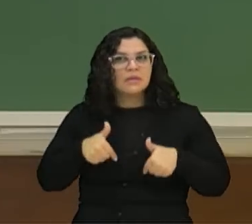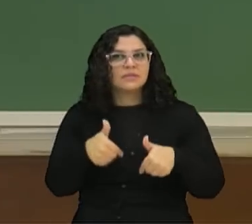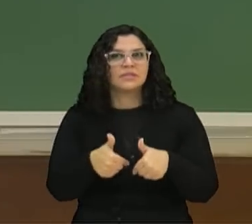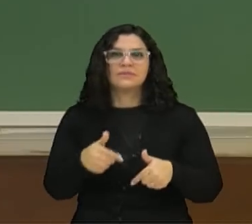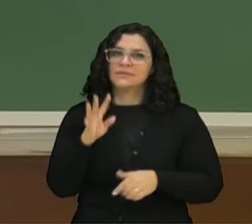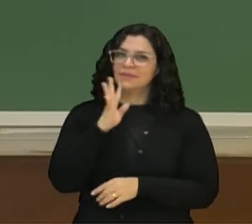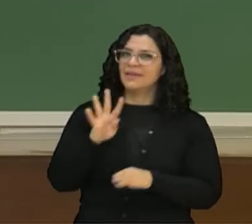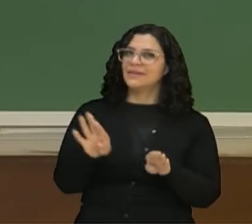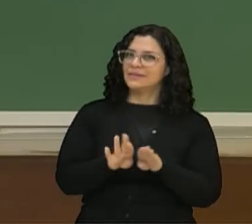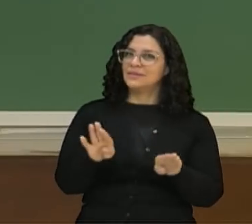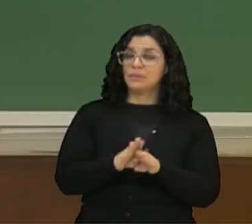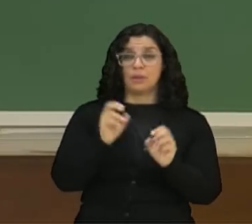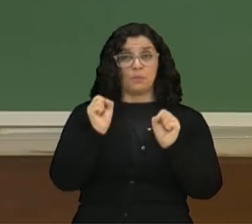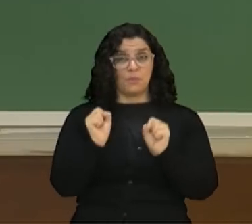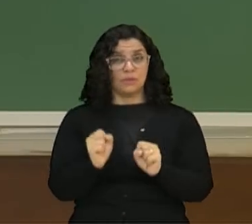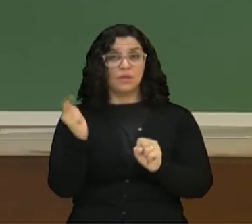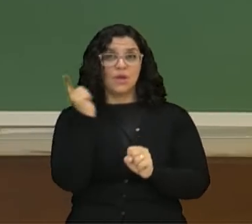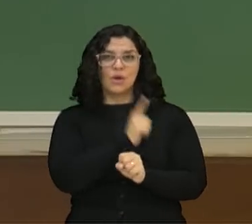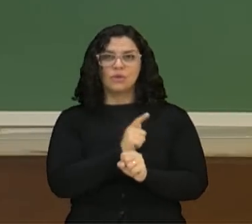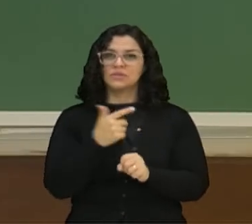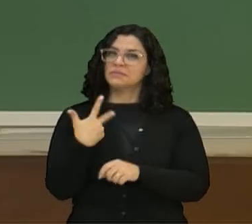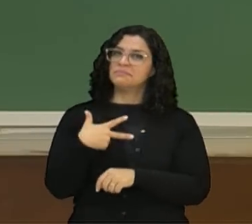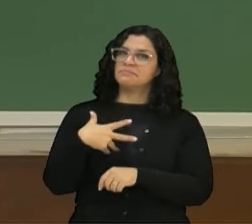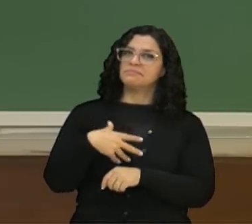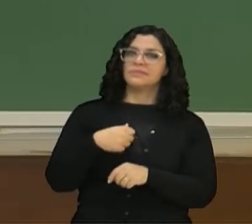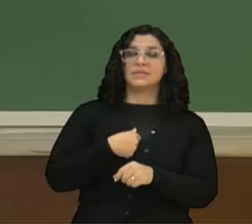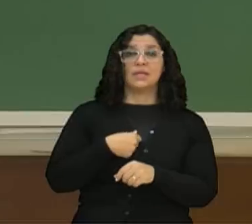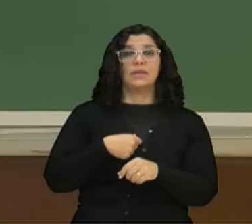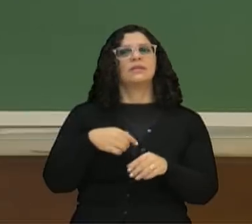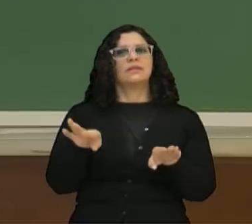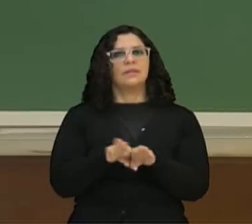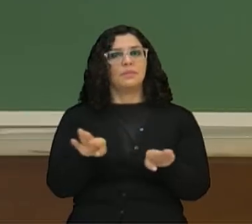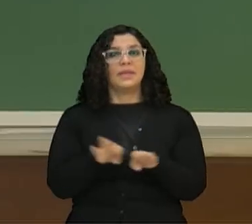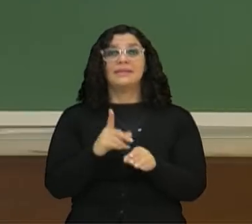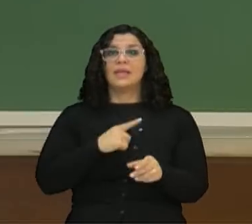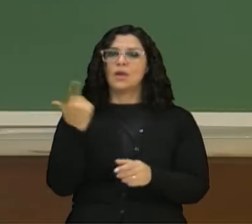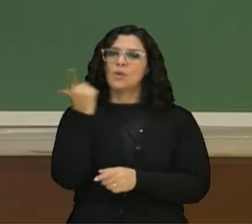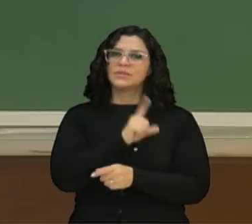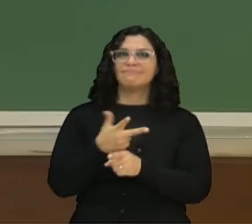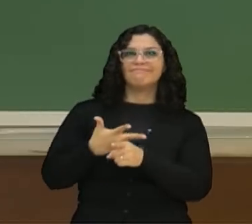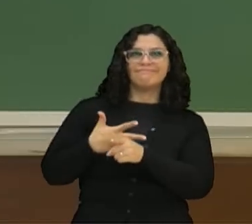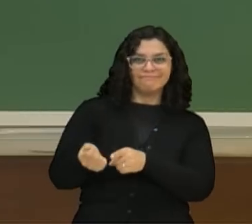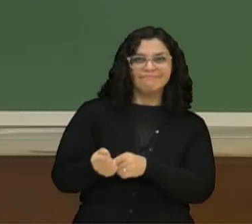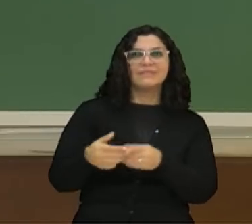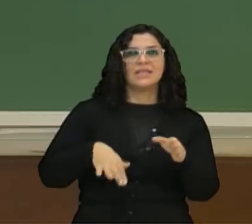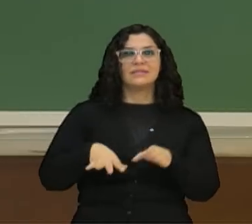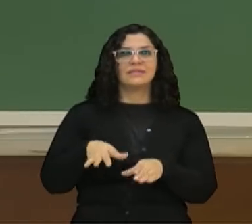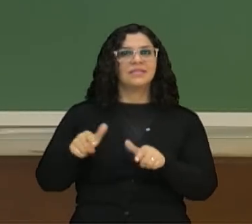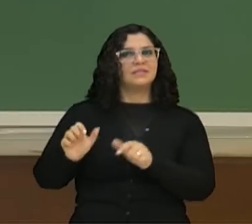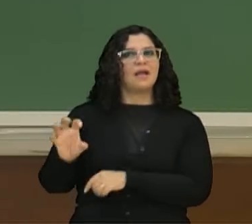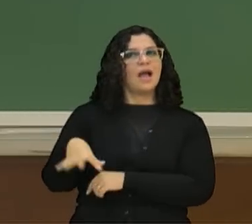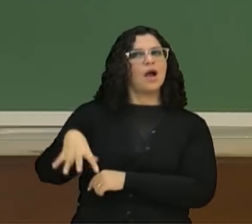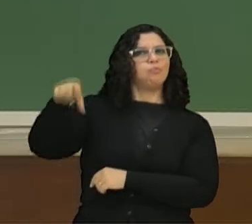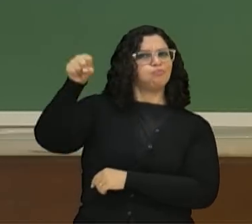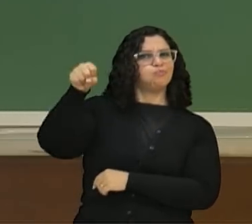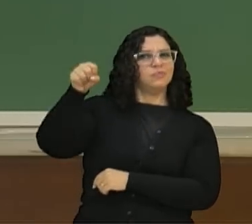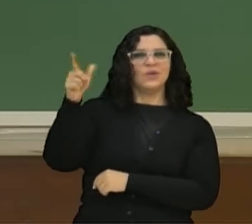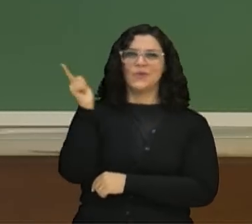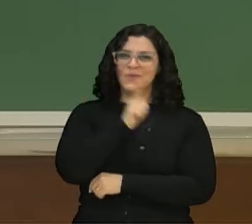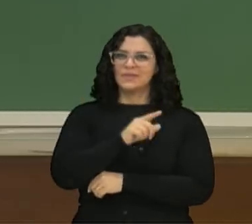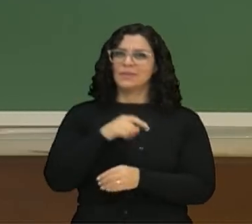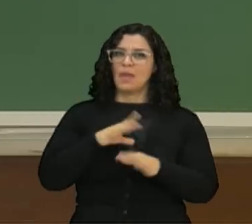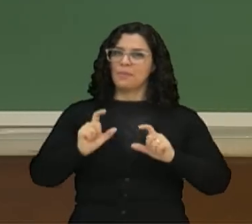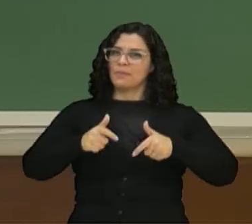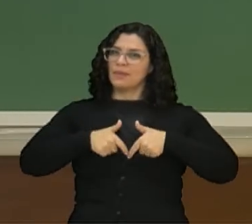legal, né, para poder ser bem colocado, para poder ter um bom desempenho e até receber a premiação final, uma